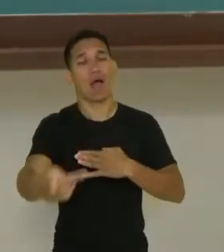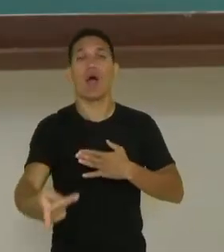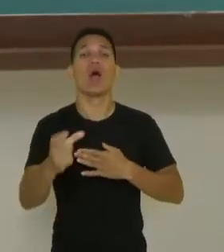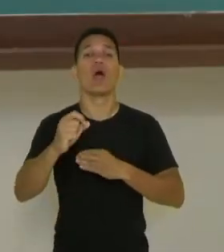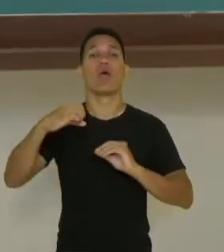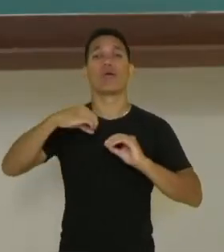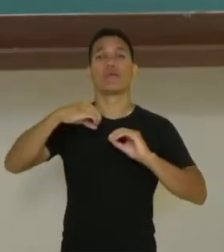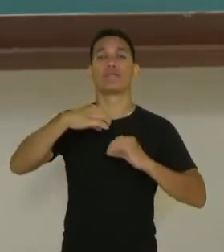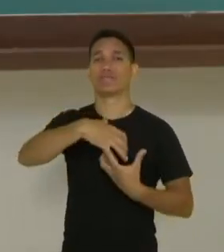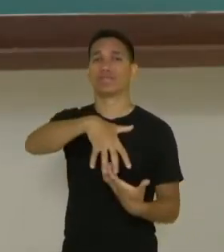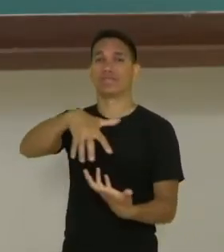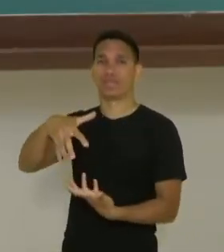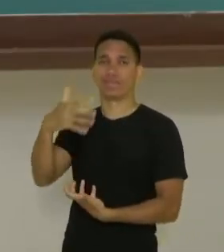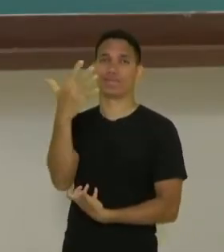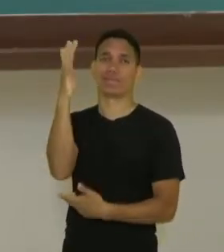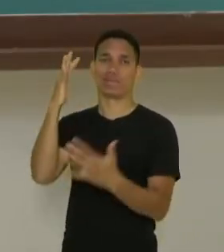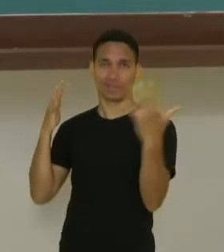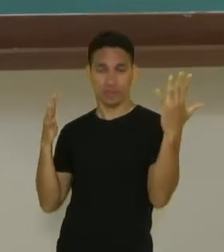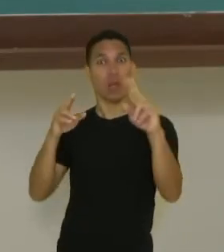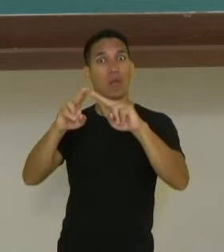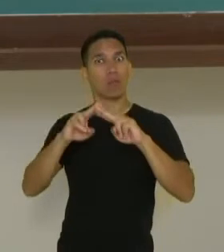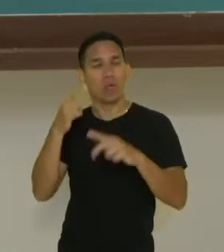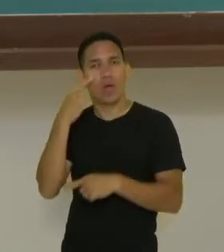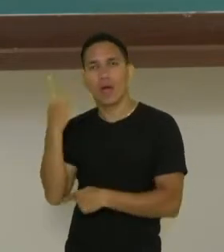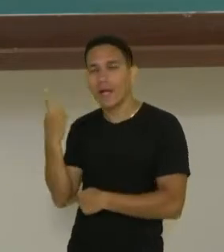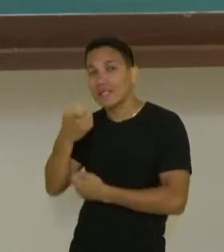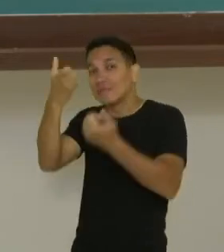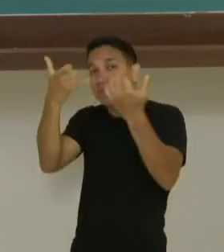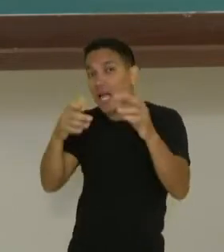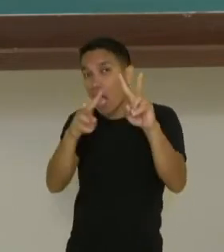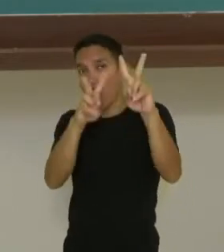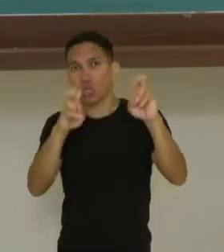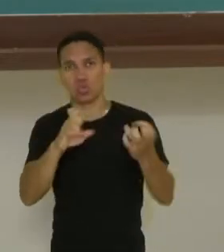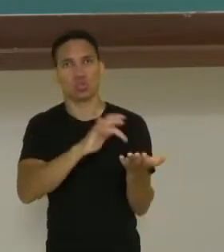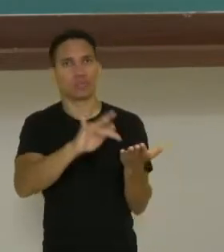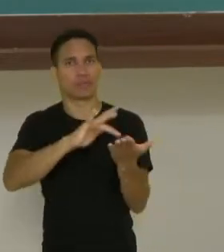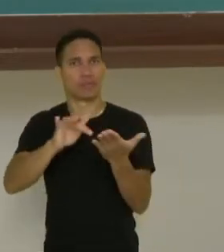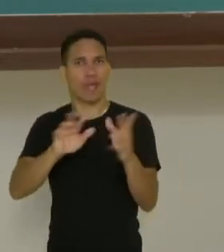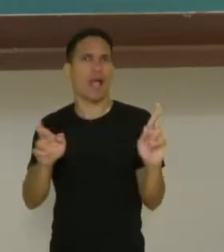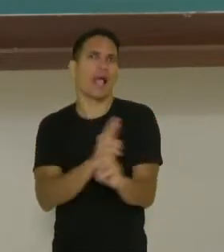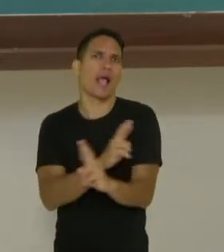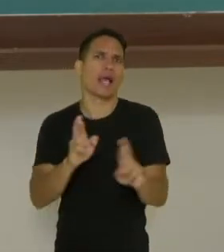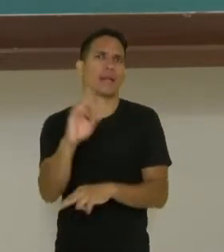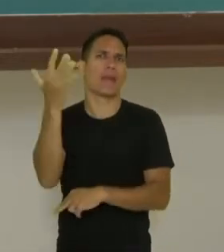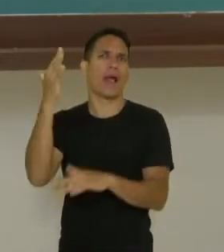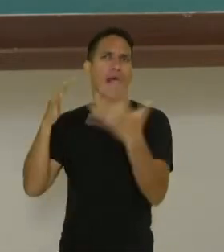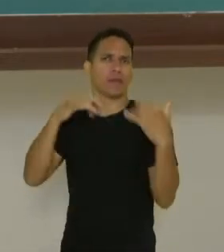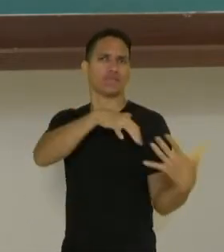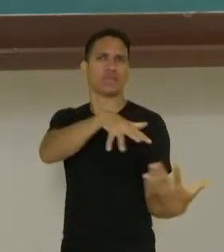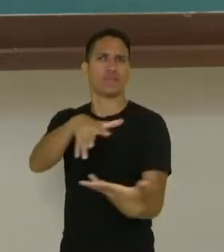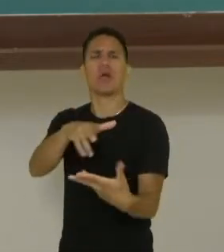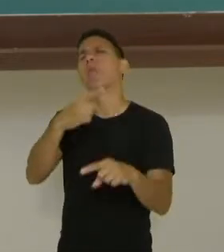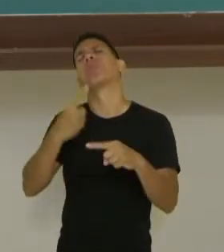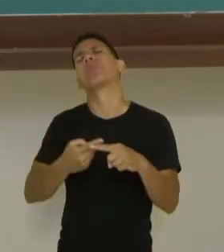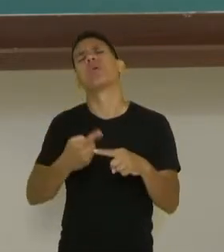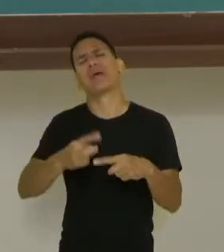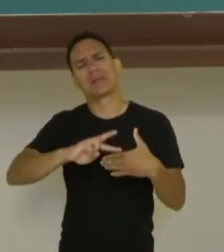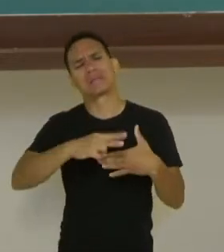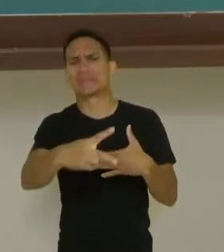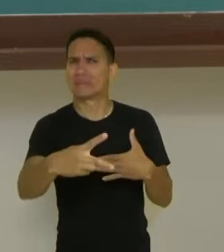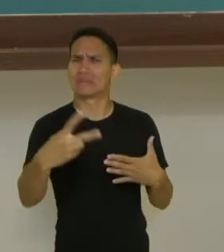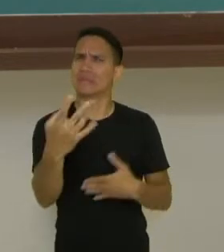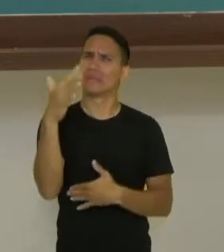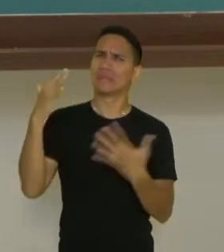ambiente. Então, está falando do consumismo em relação ao meio ambiente. E por que será que o consumismo impacta o meio